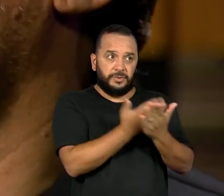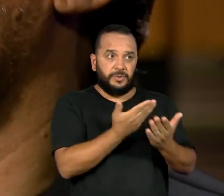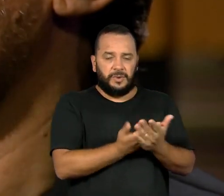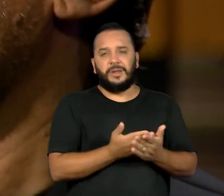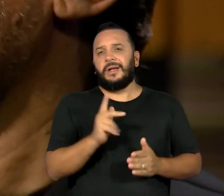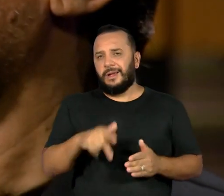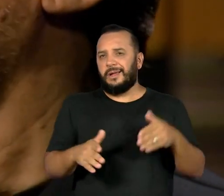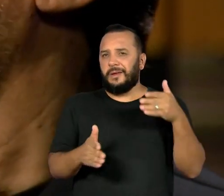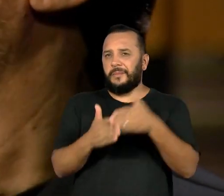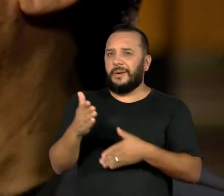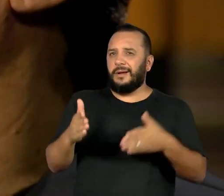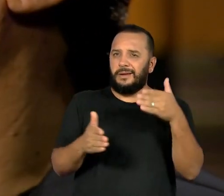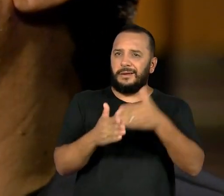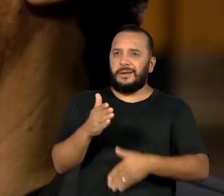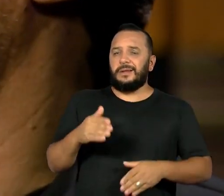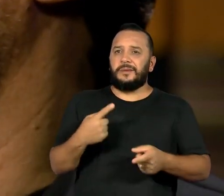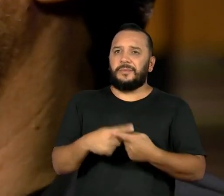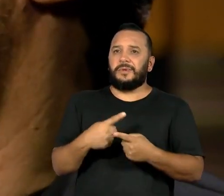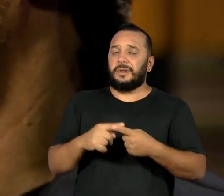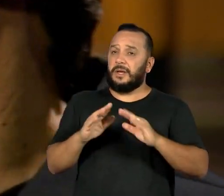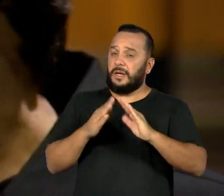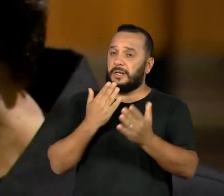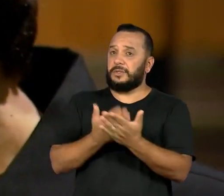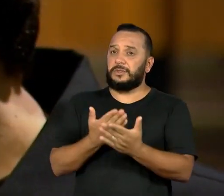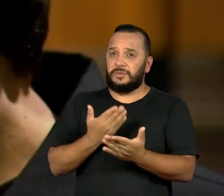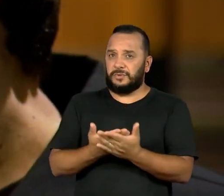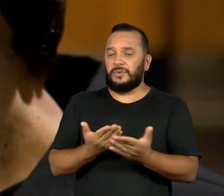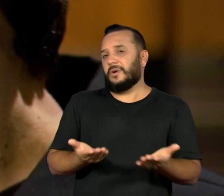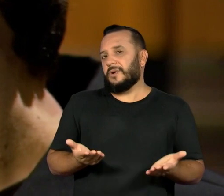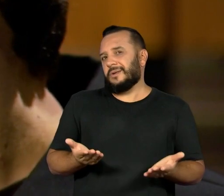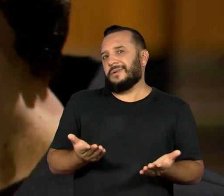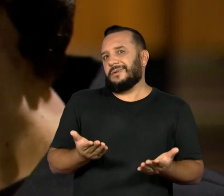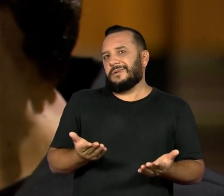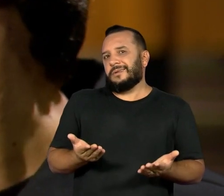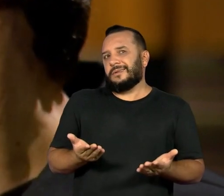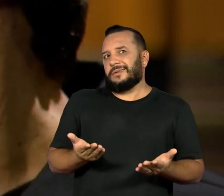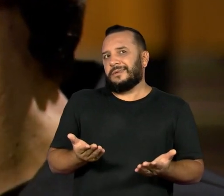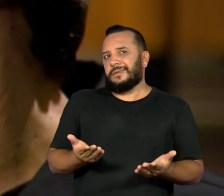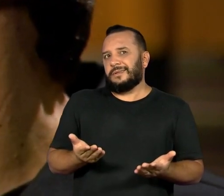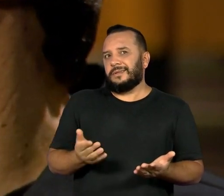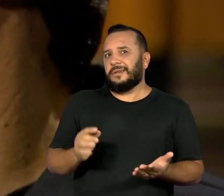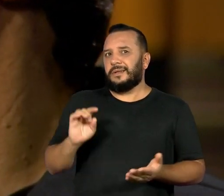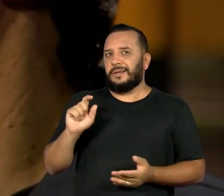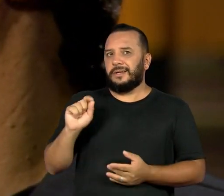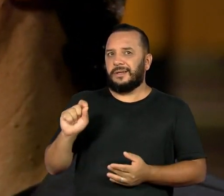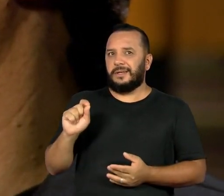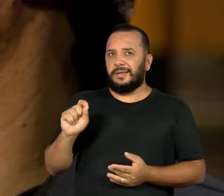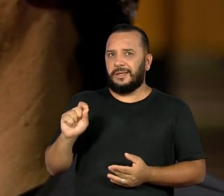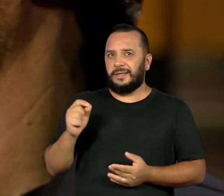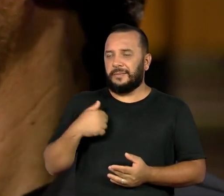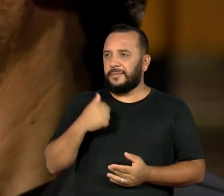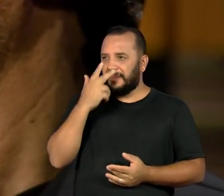que a escola pare e abra mão, né, de